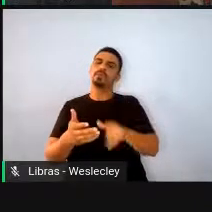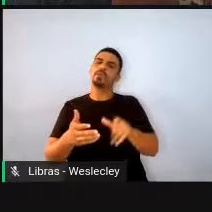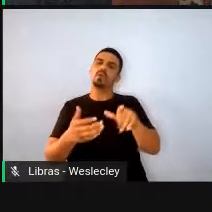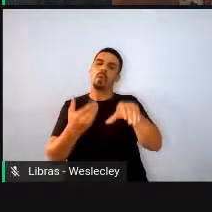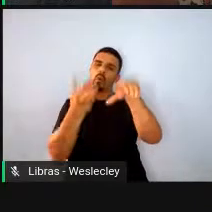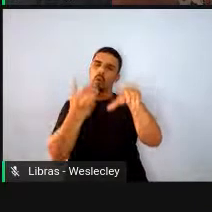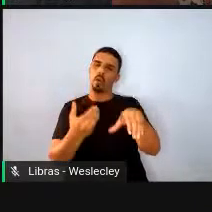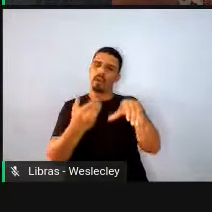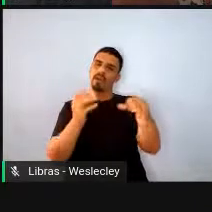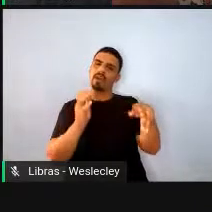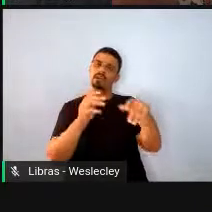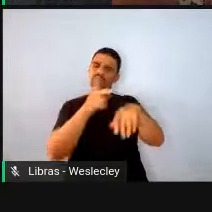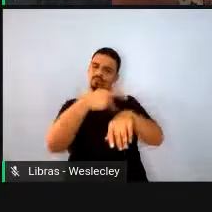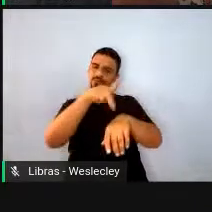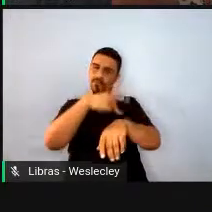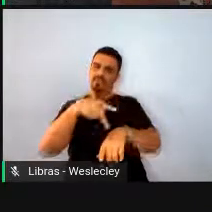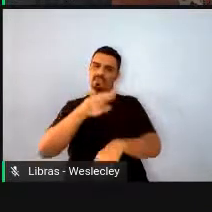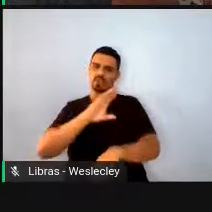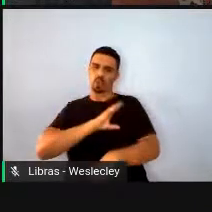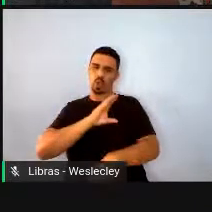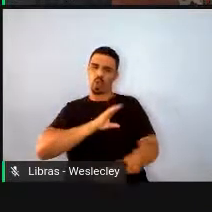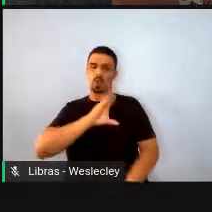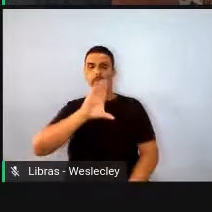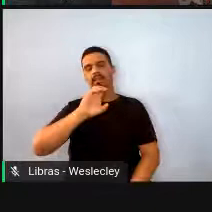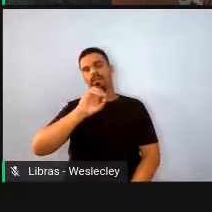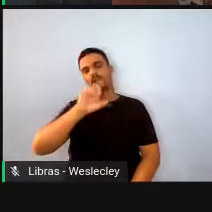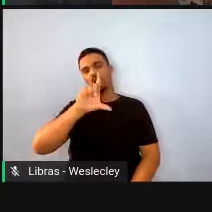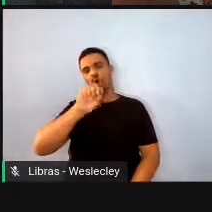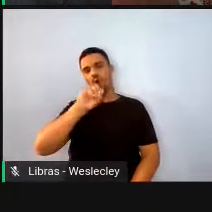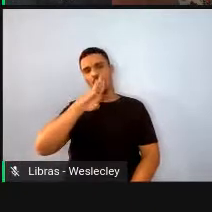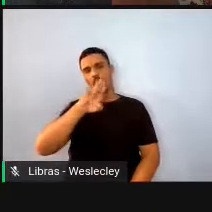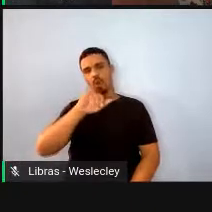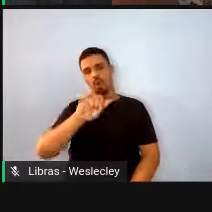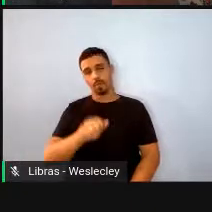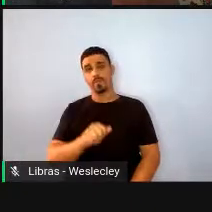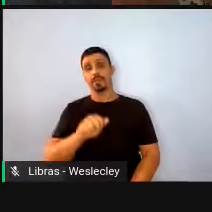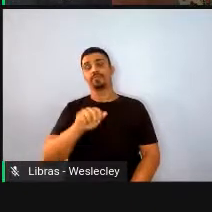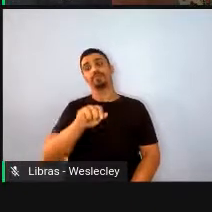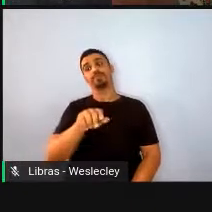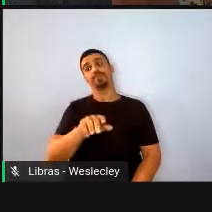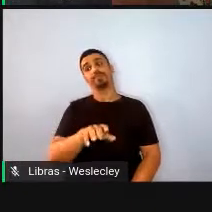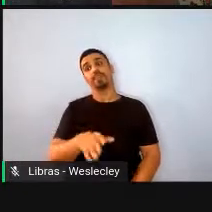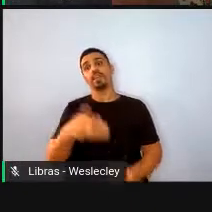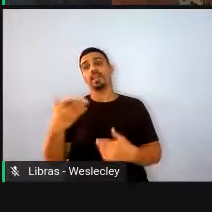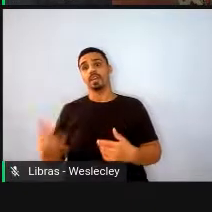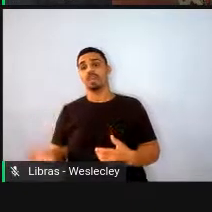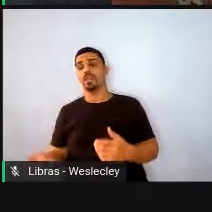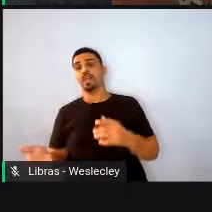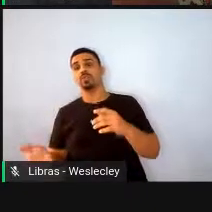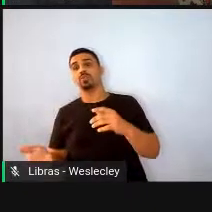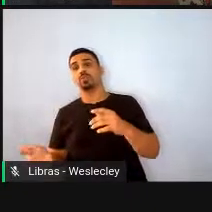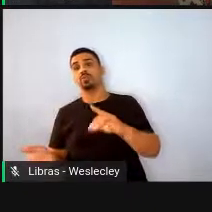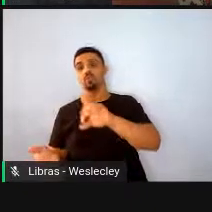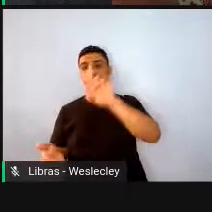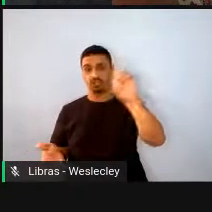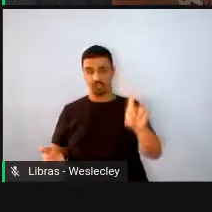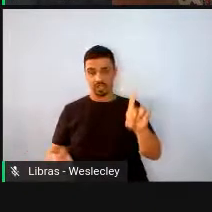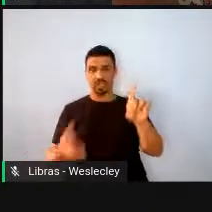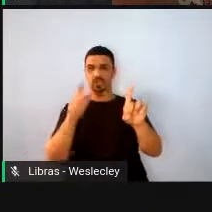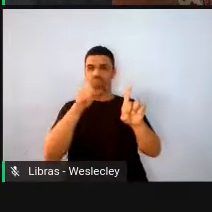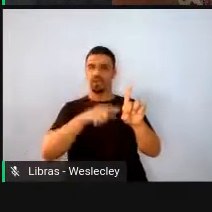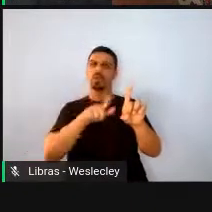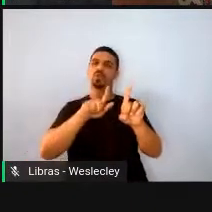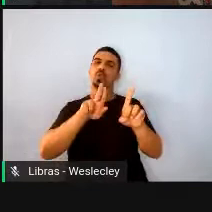Colômbia. E do lado direito era a live paralela do Gustavo Bolívar, que ele